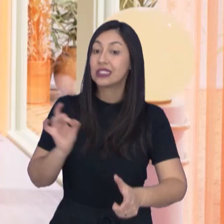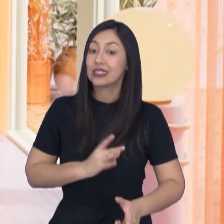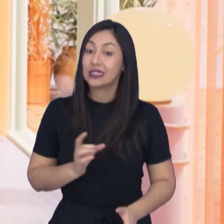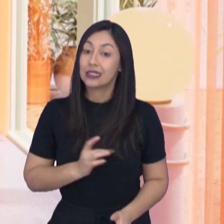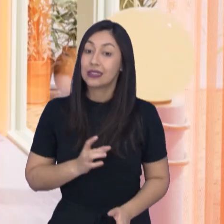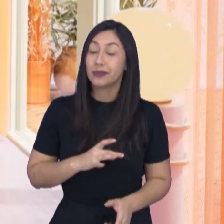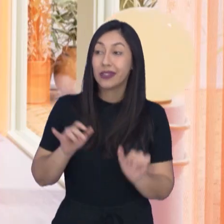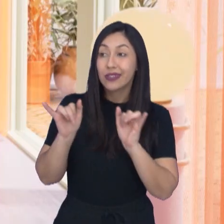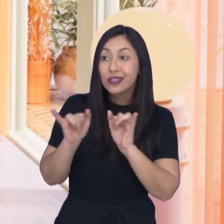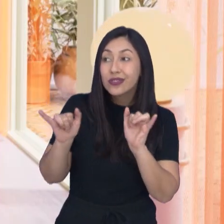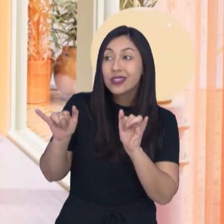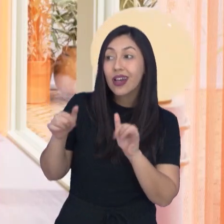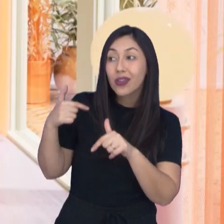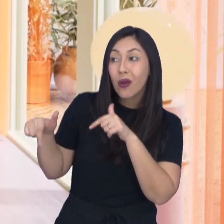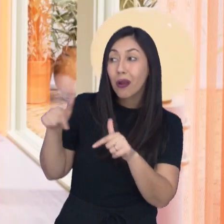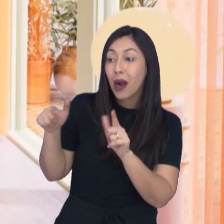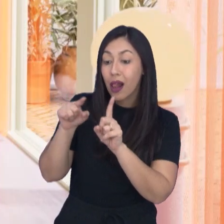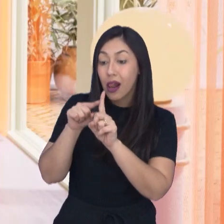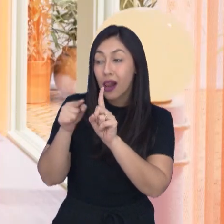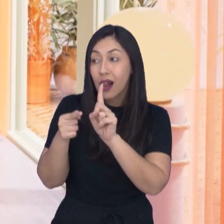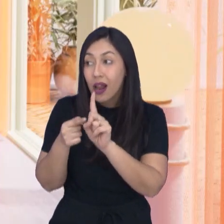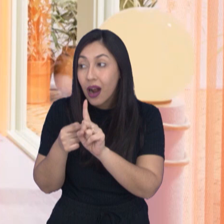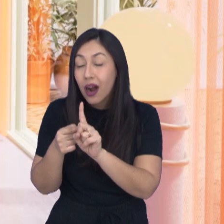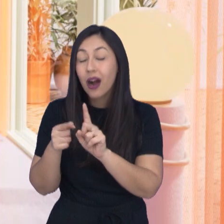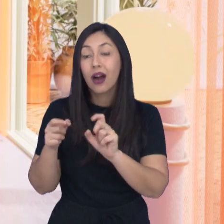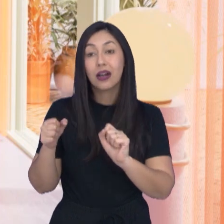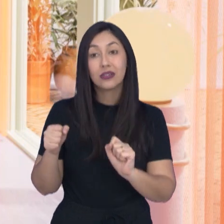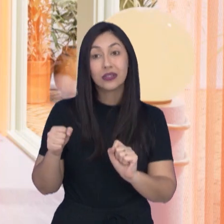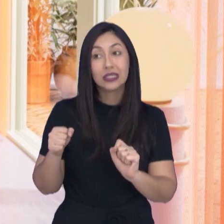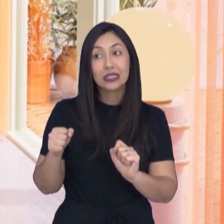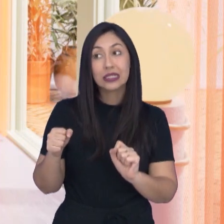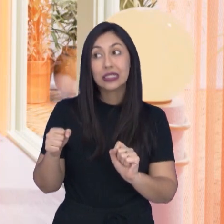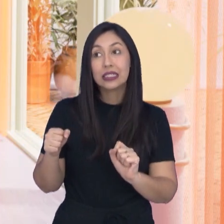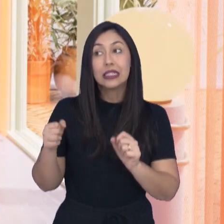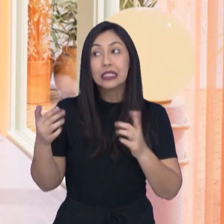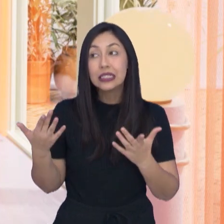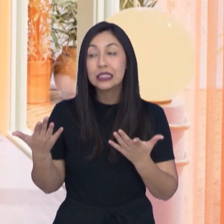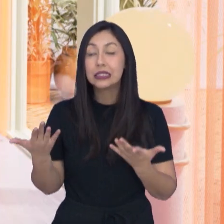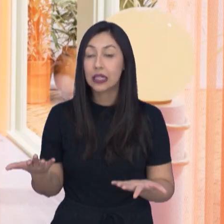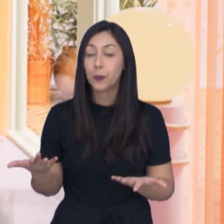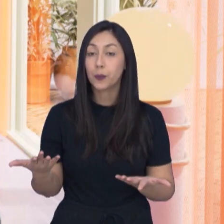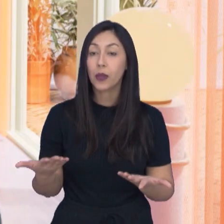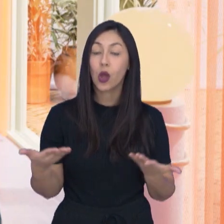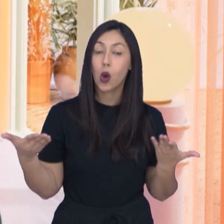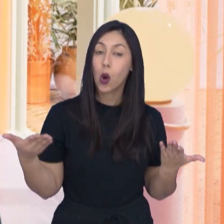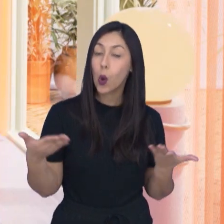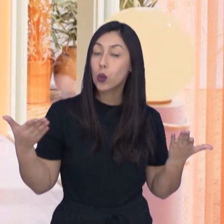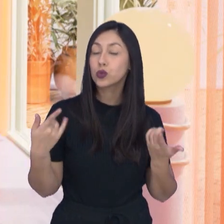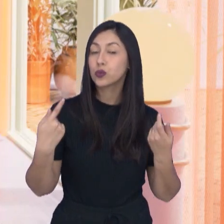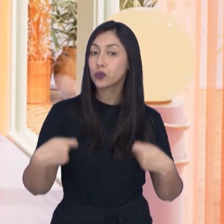e falar nas empresas que está grávida, né? Que está ali, vai esperar está esperando um bebê. Então, hoje é